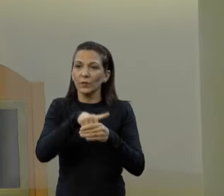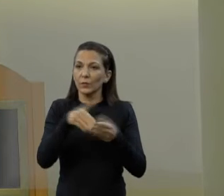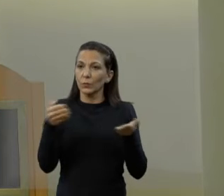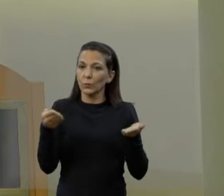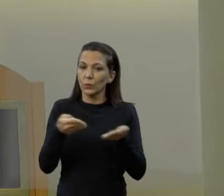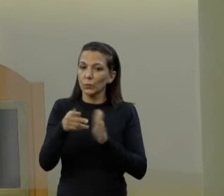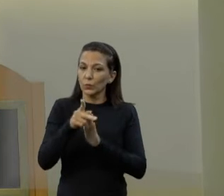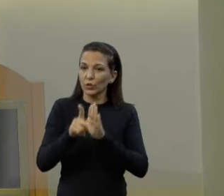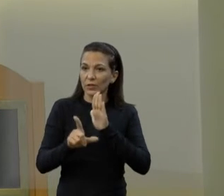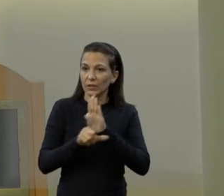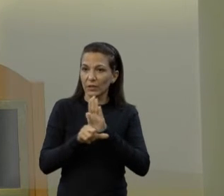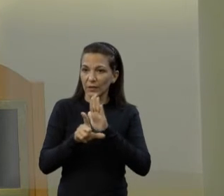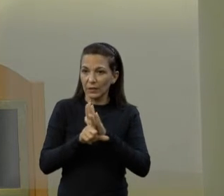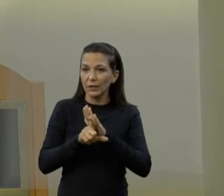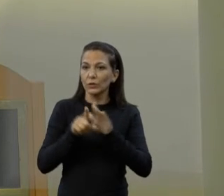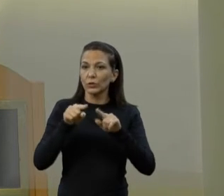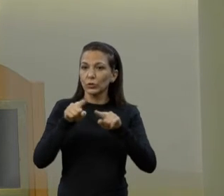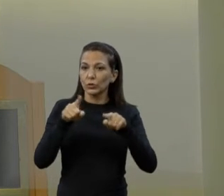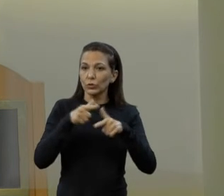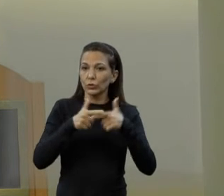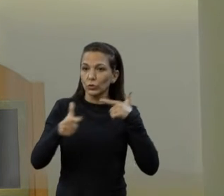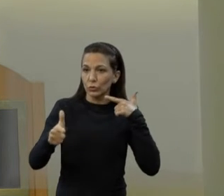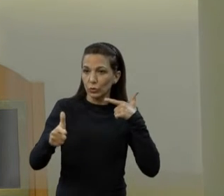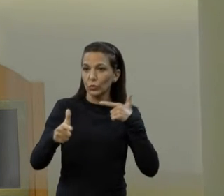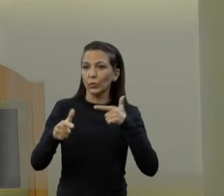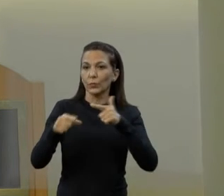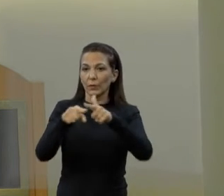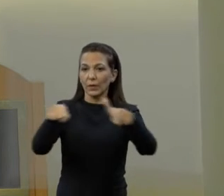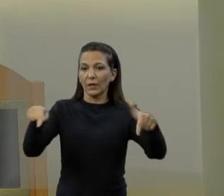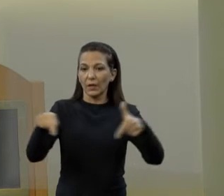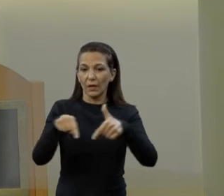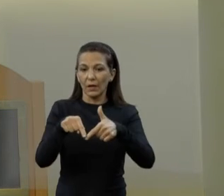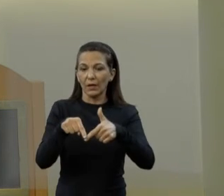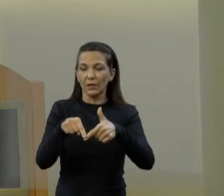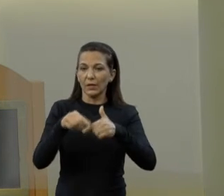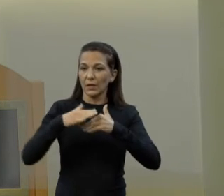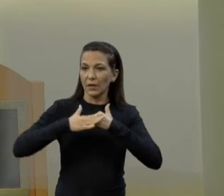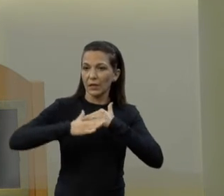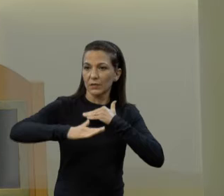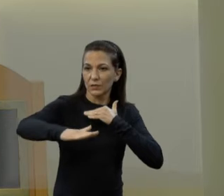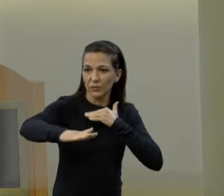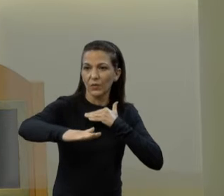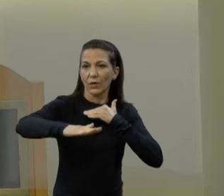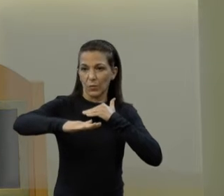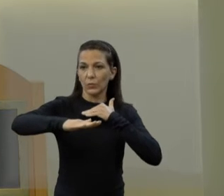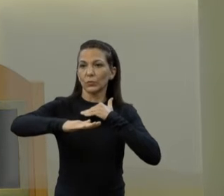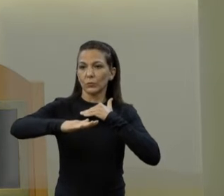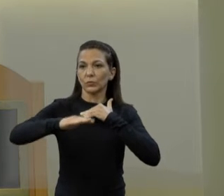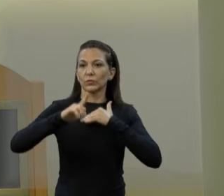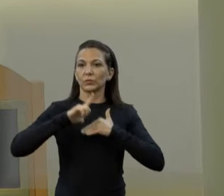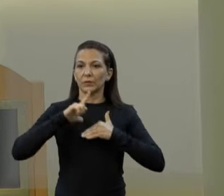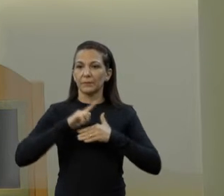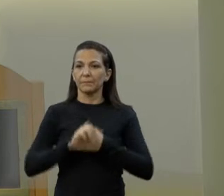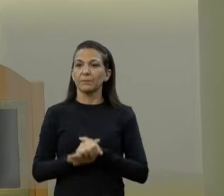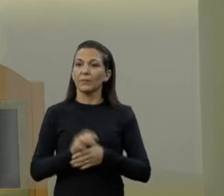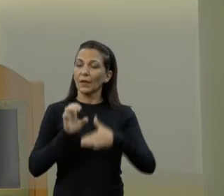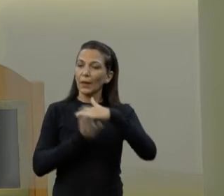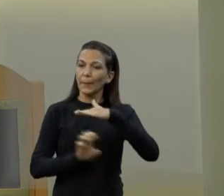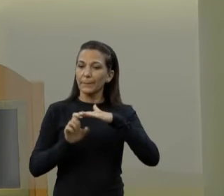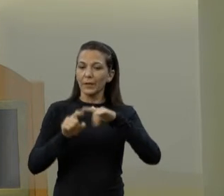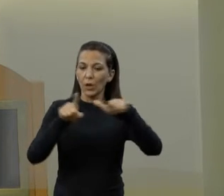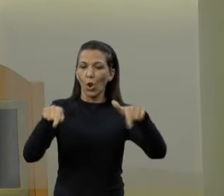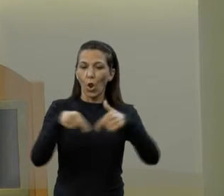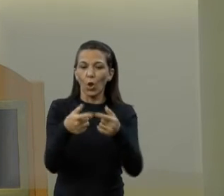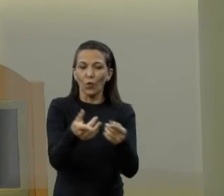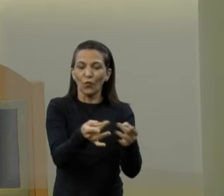esse projeto de recuperação as fotos aí dos roteadores artigo o primeiro as empresas loteadoras que